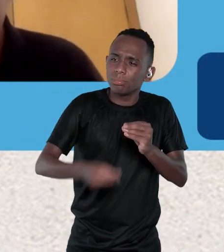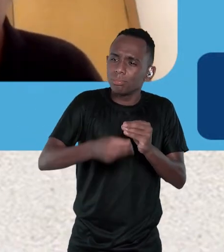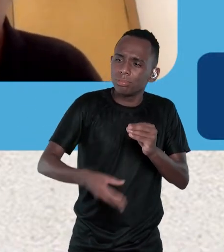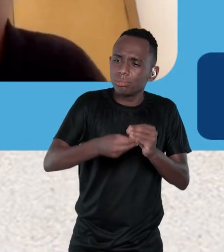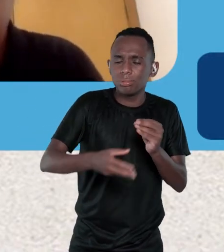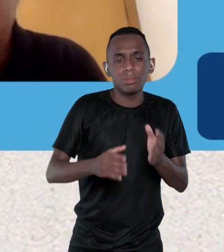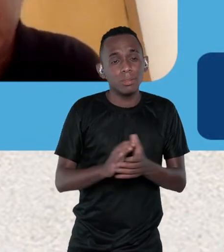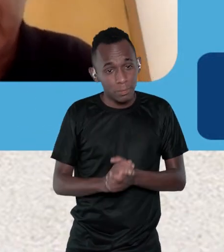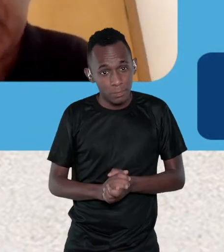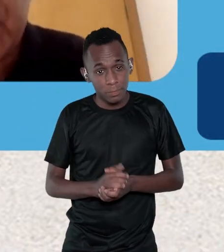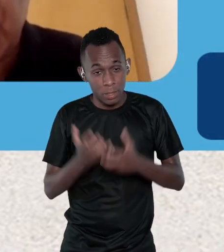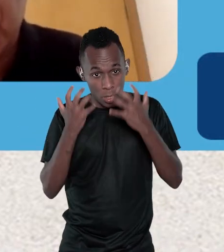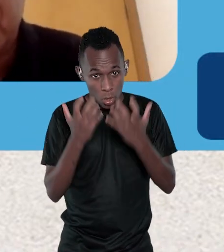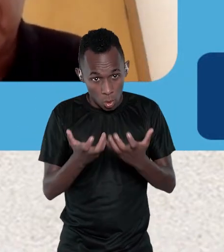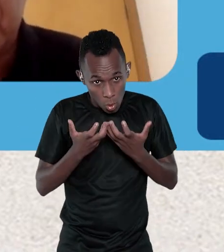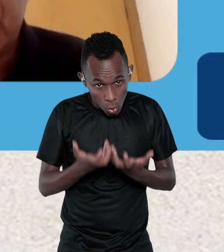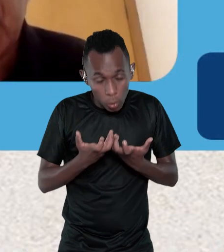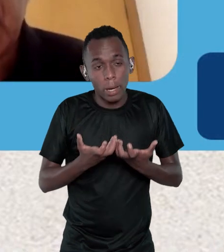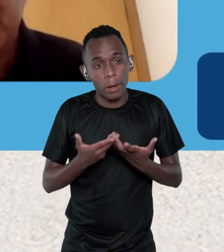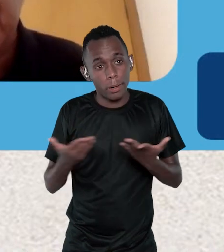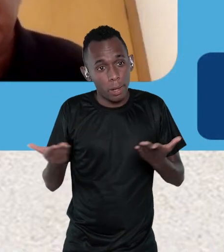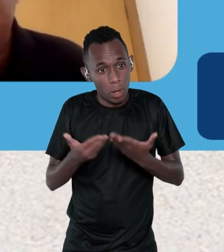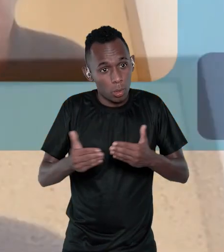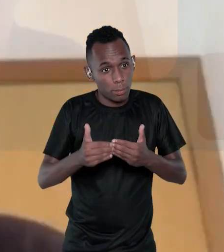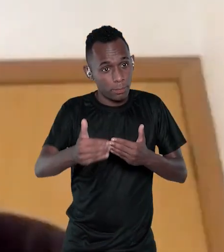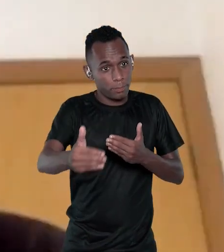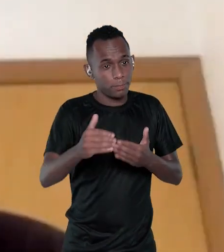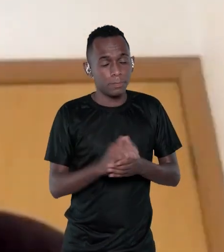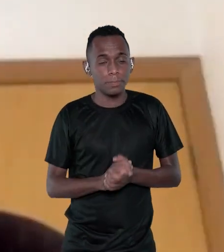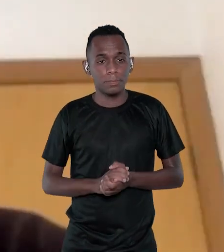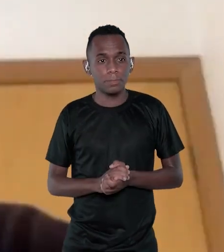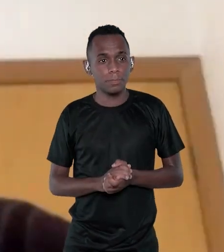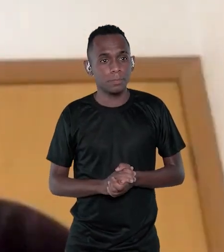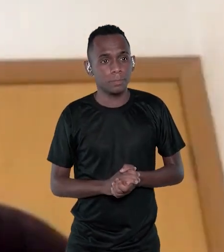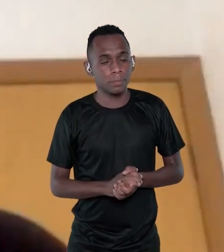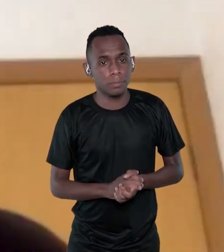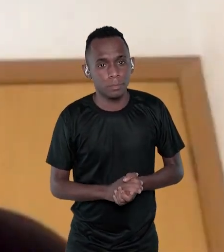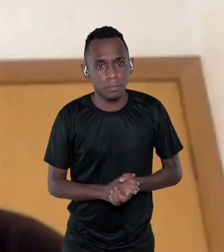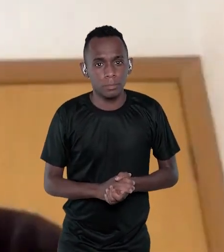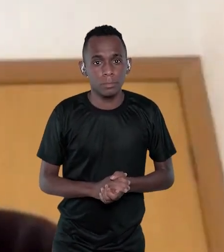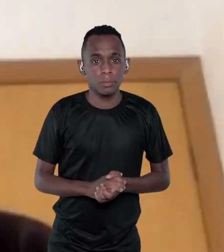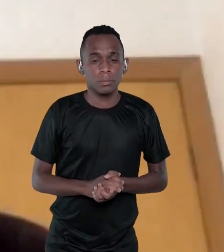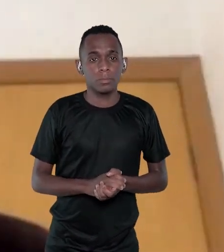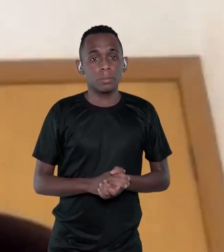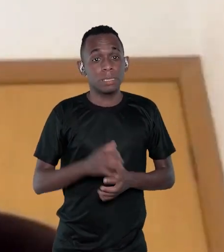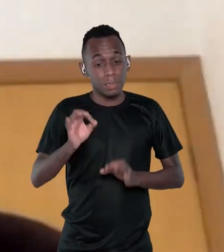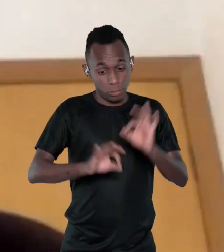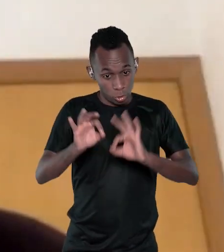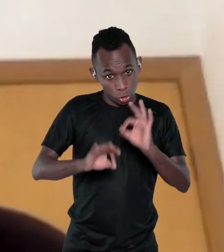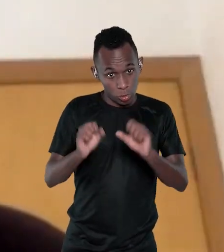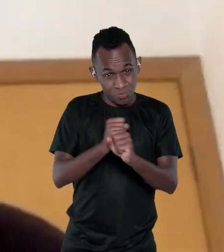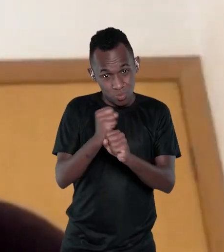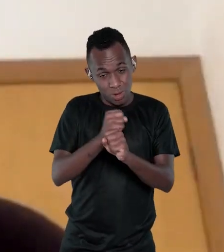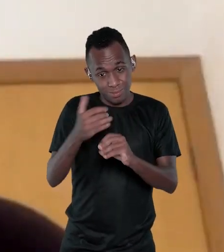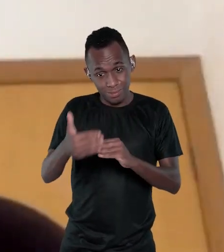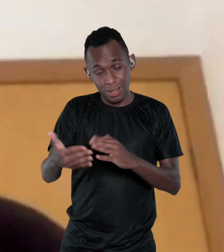um pedaço, eu me lembro de outro, e assim vai. Eu quero chegar